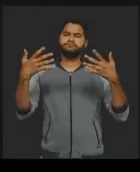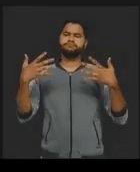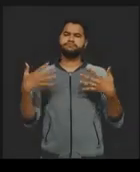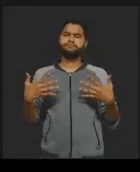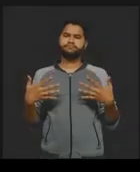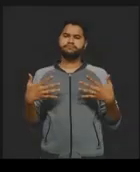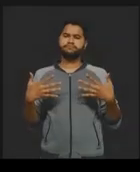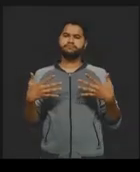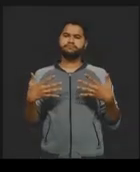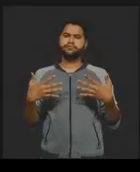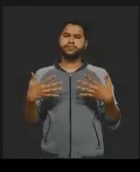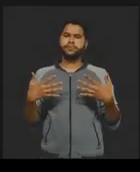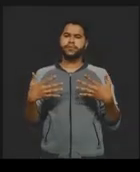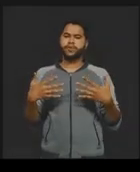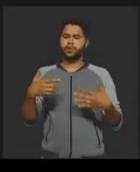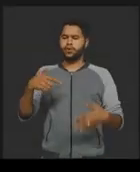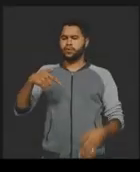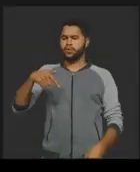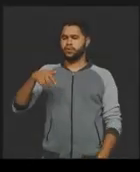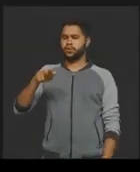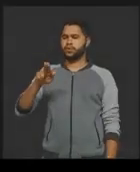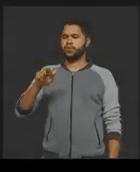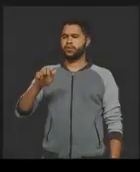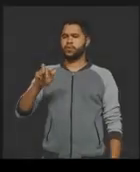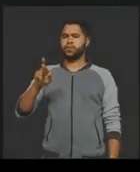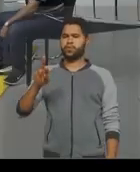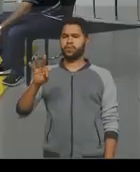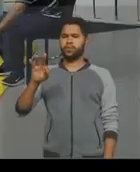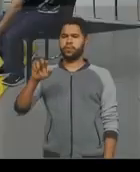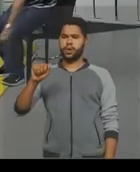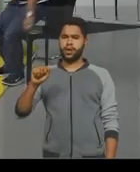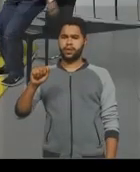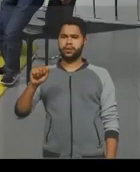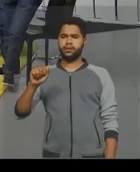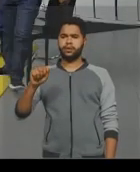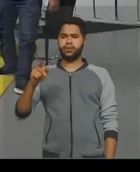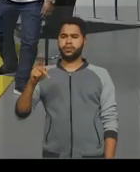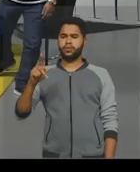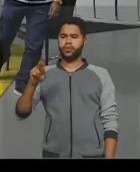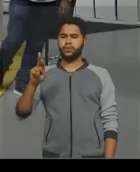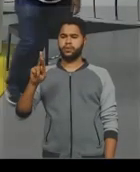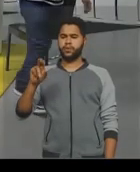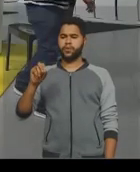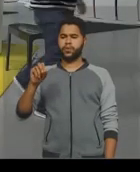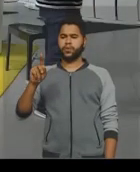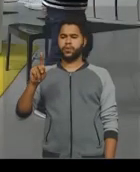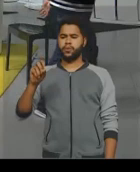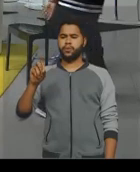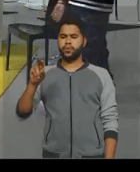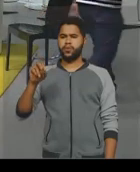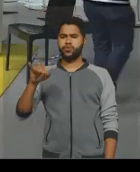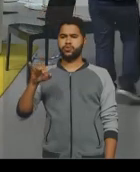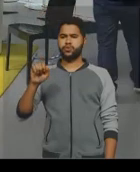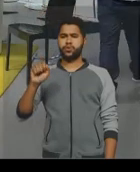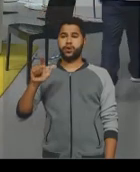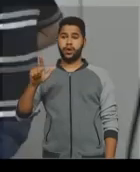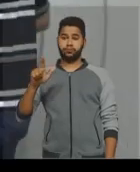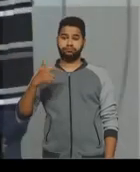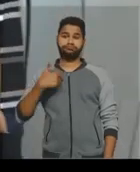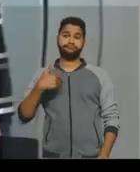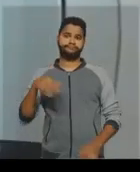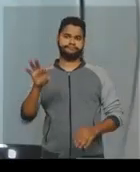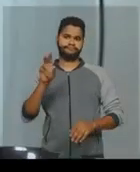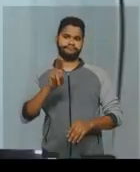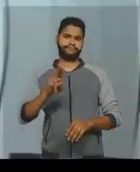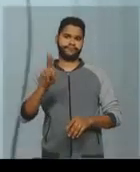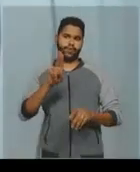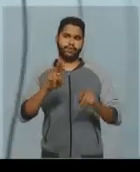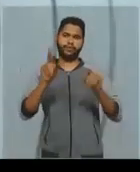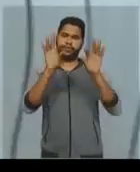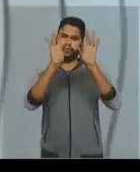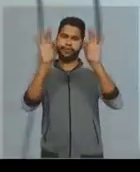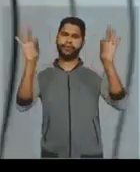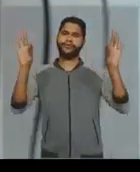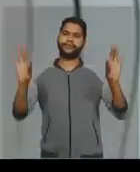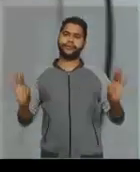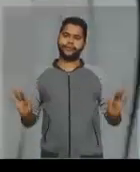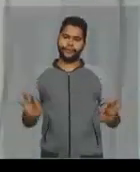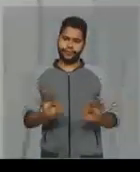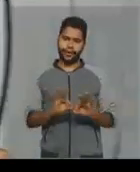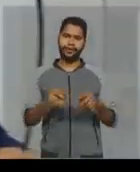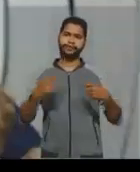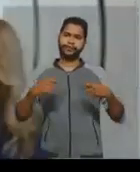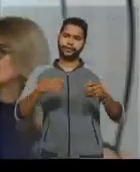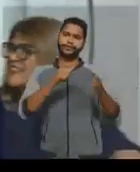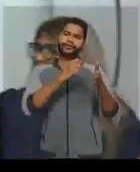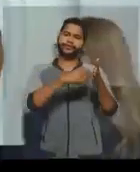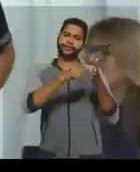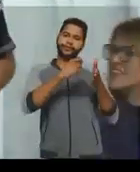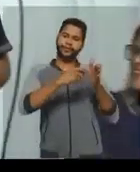quarta proporcional. Questão do Enem. Para não variar, vou ter que usar o 4. Matemática é difícil falar sem